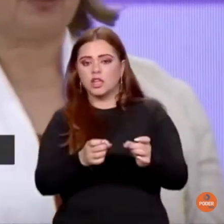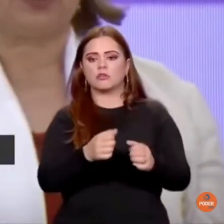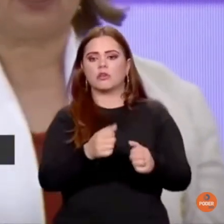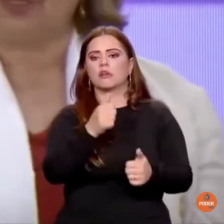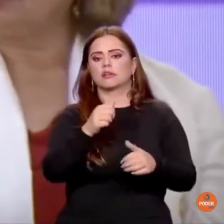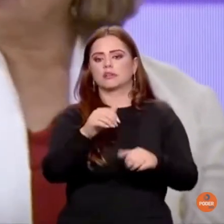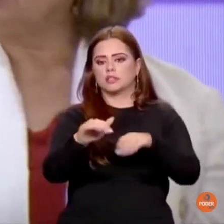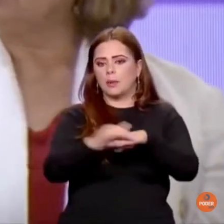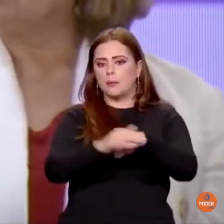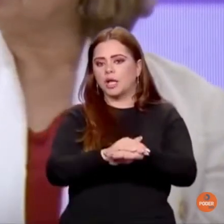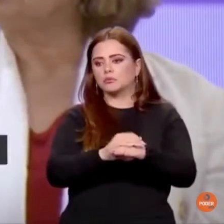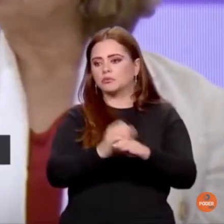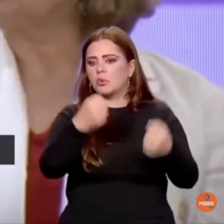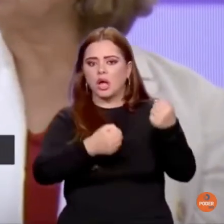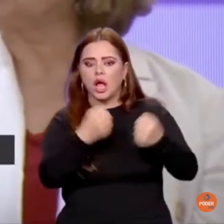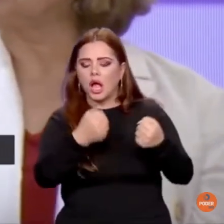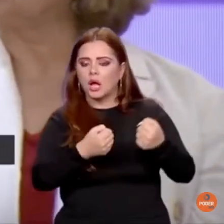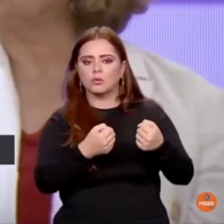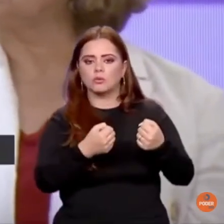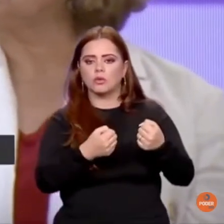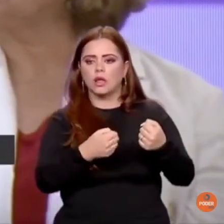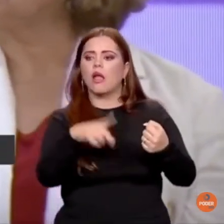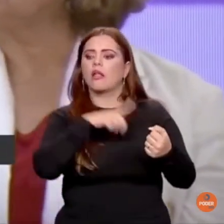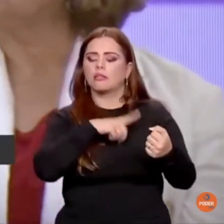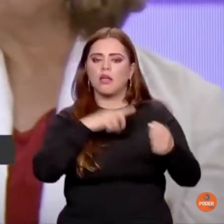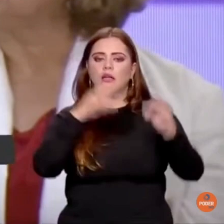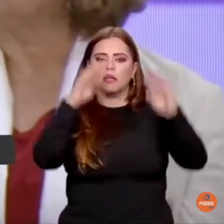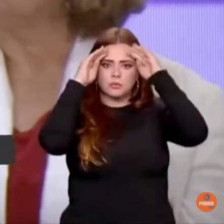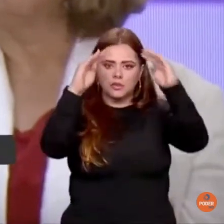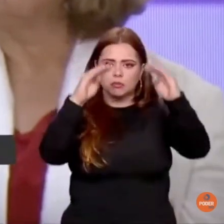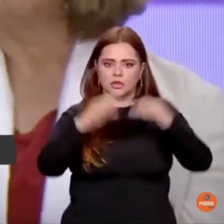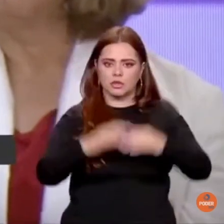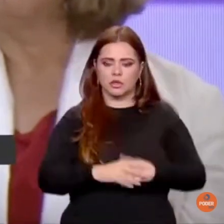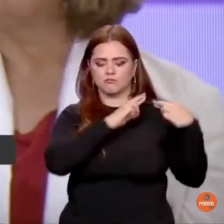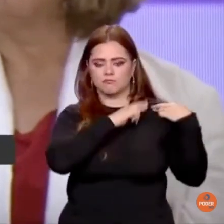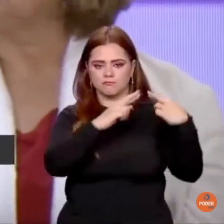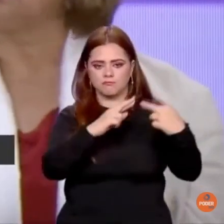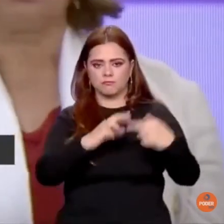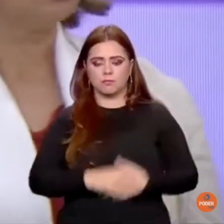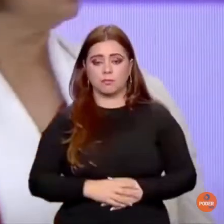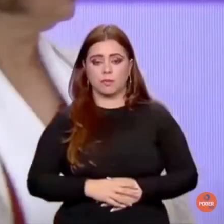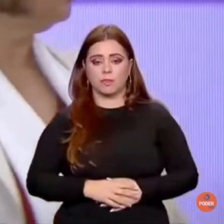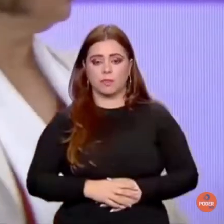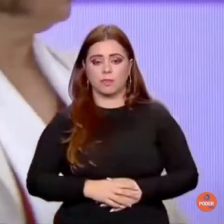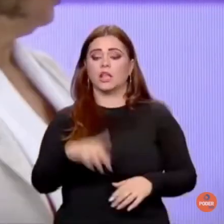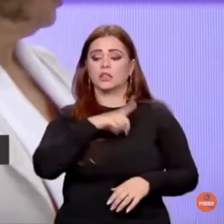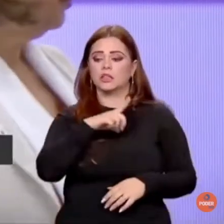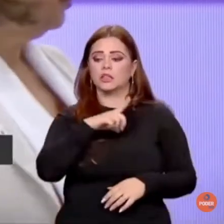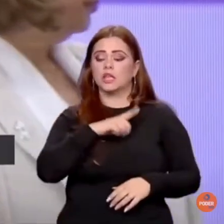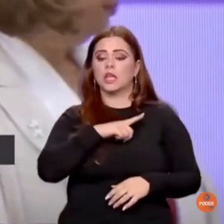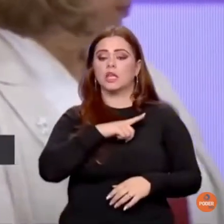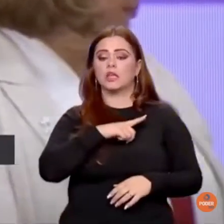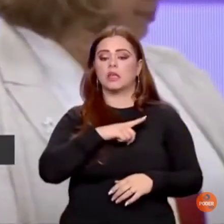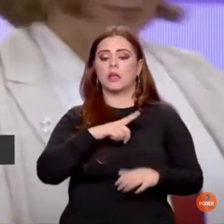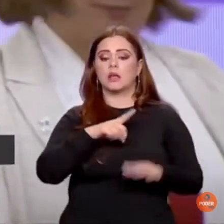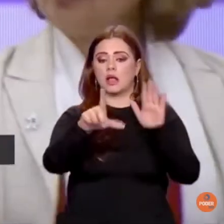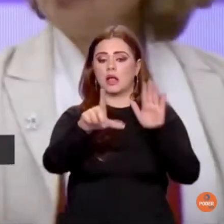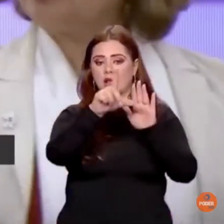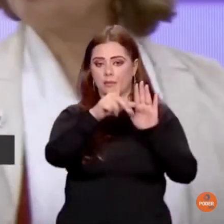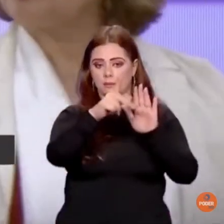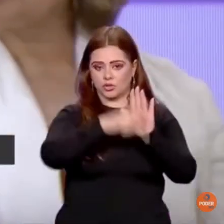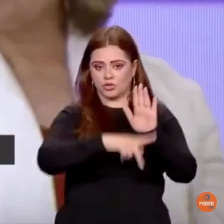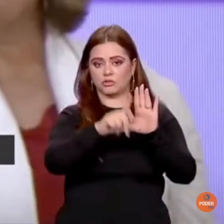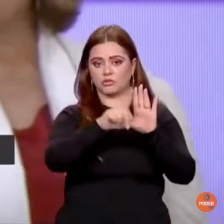carro. Então nós temos muita responsabilidade. Outra coisa é o projeto de lei da OAB. Parabéns,